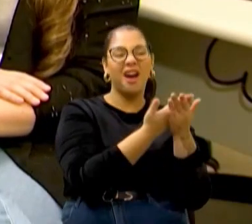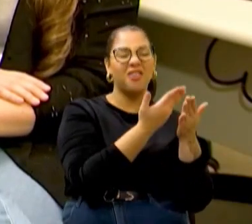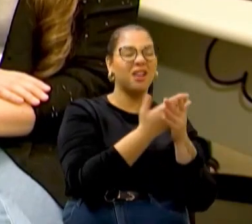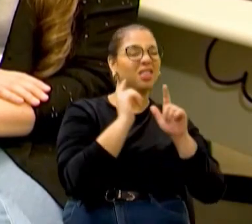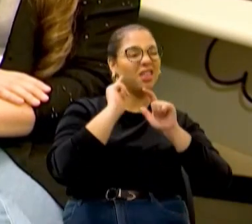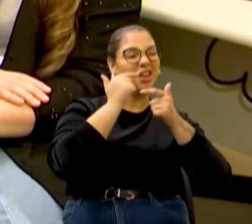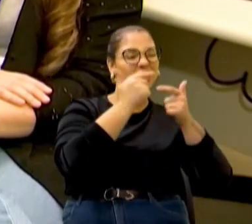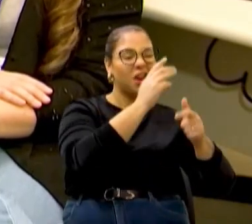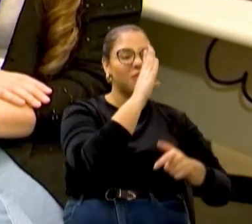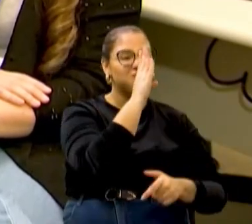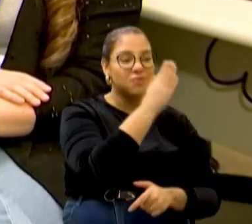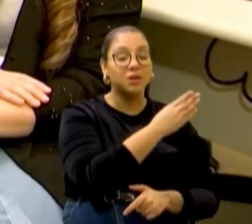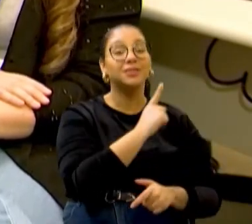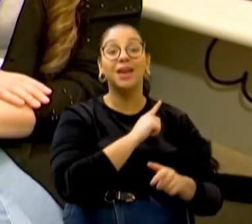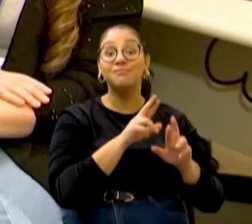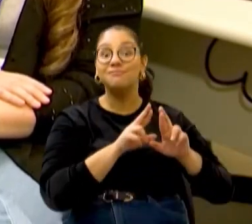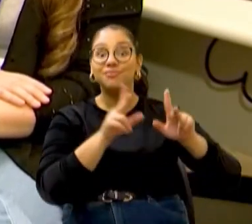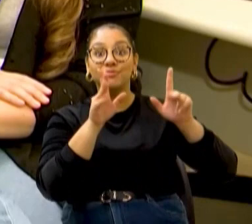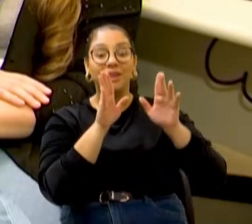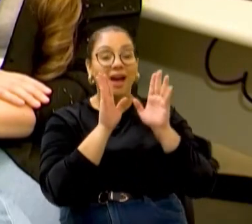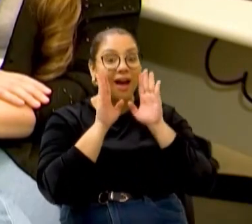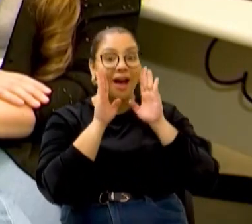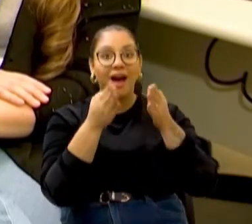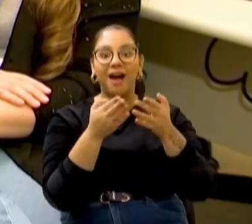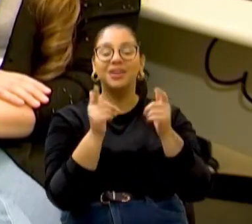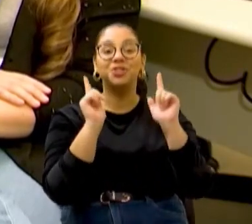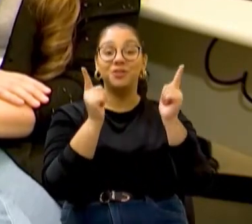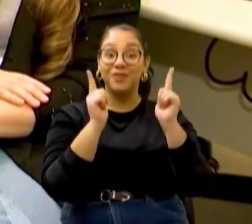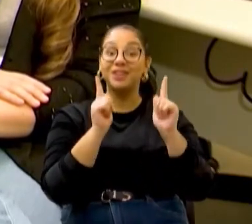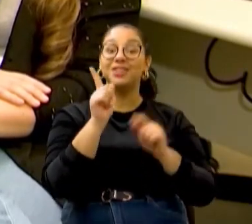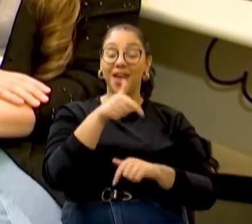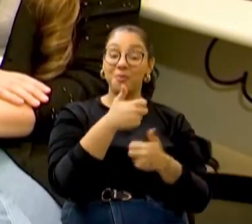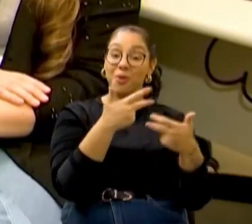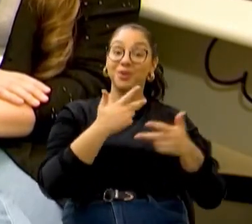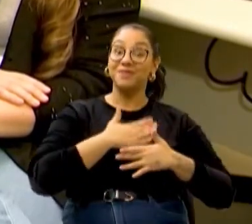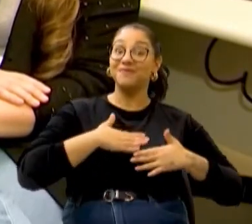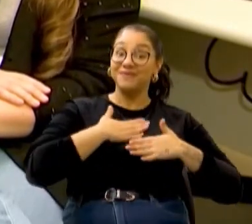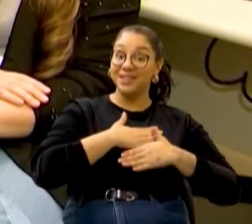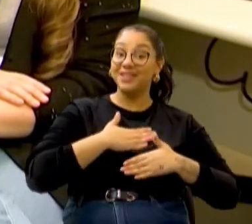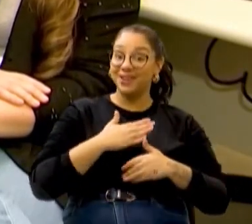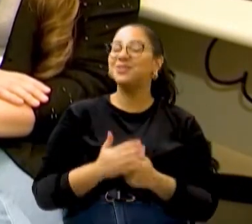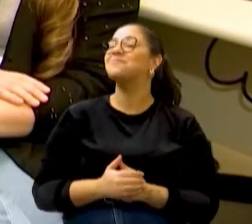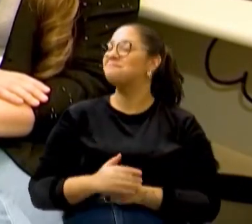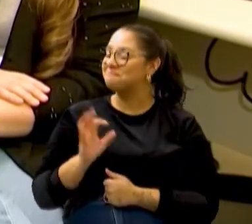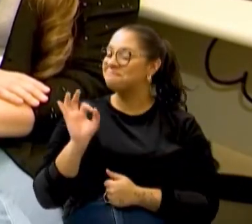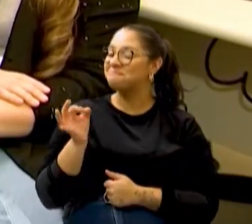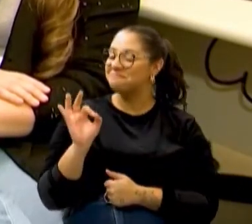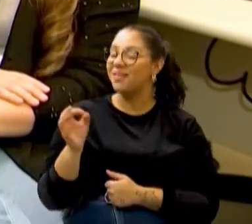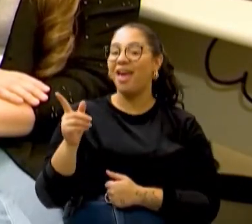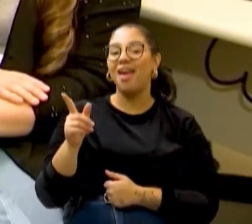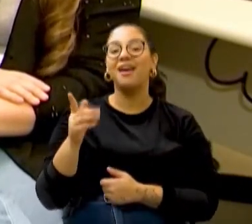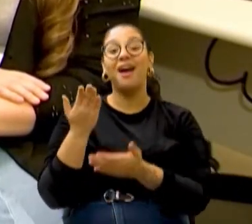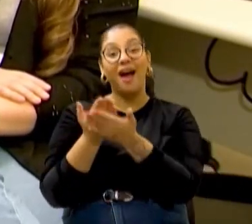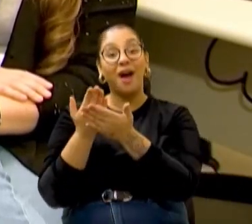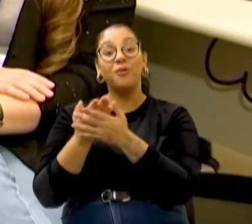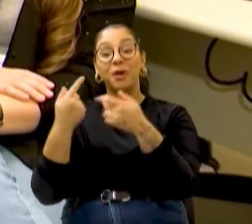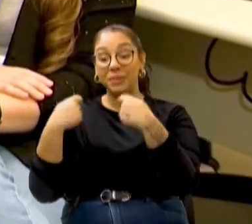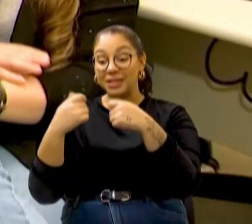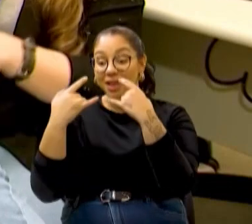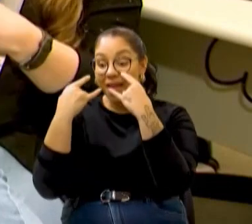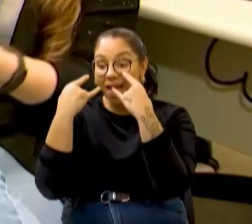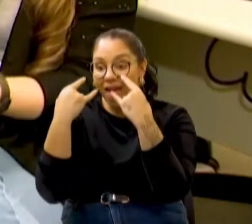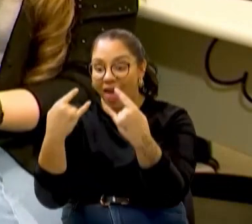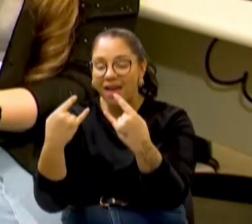enfim das aulas tradicionais e pode até se divertir passa a ser algo realmente bastante prazeroso né